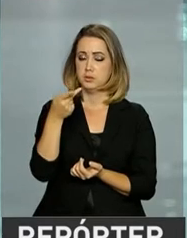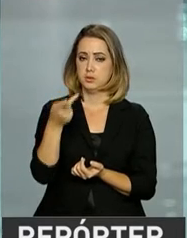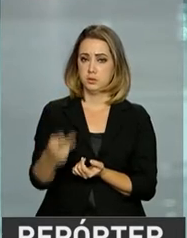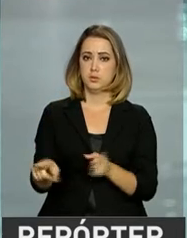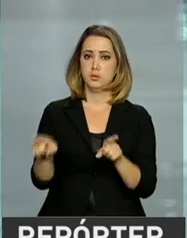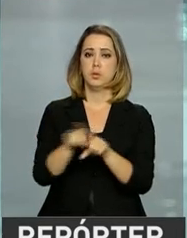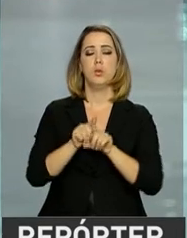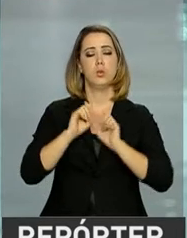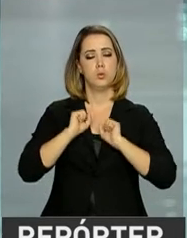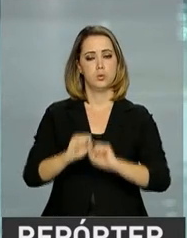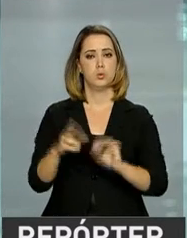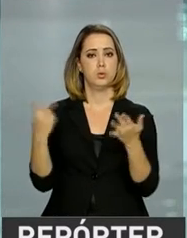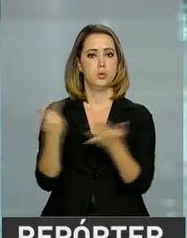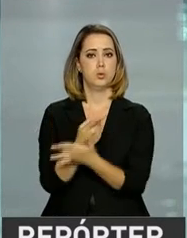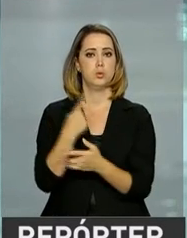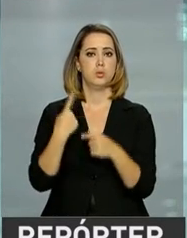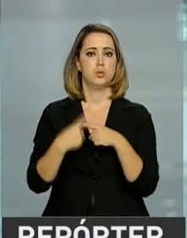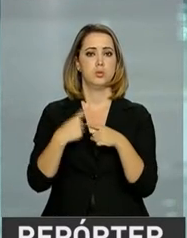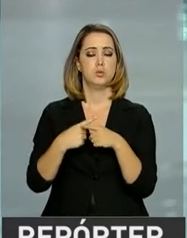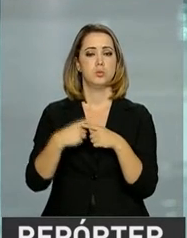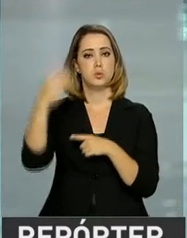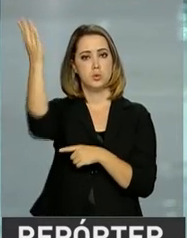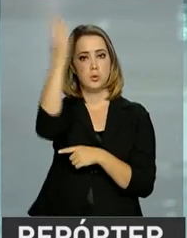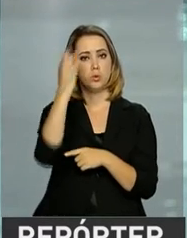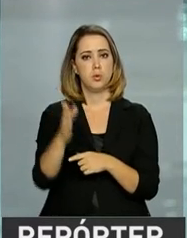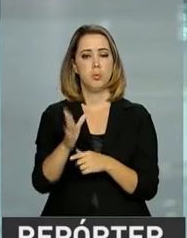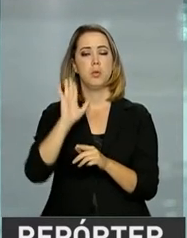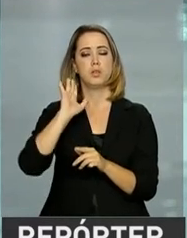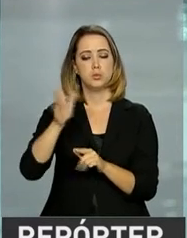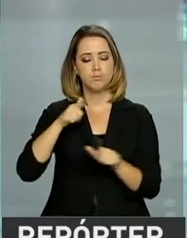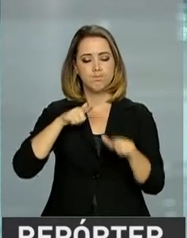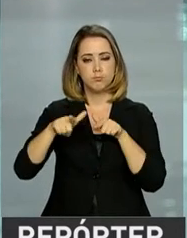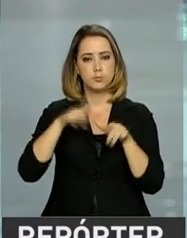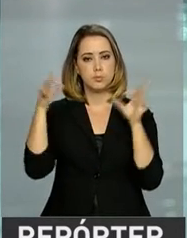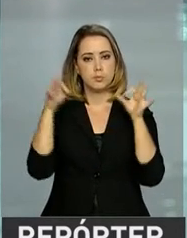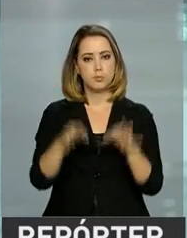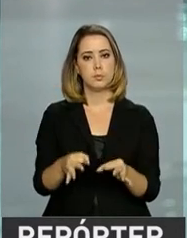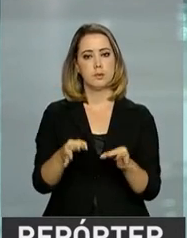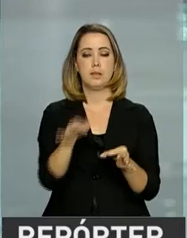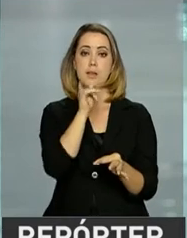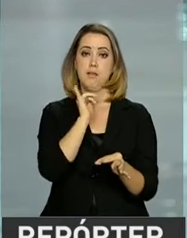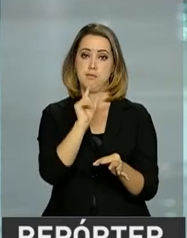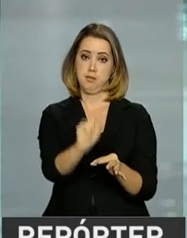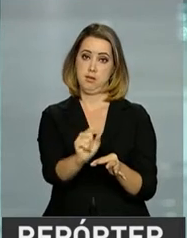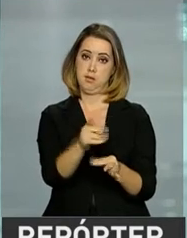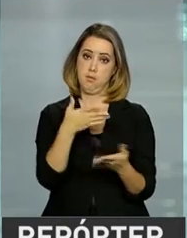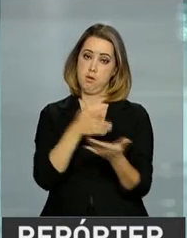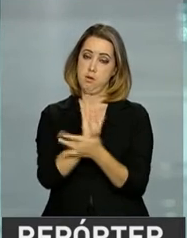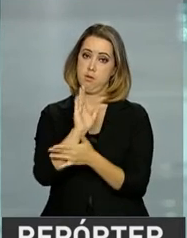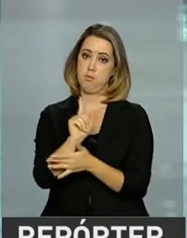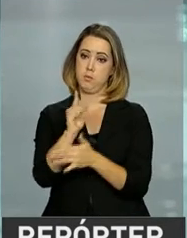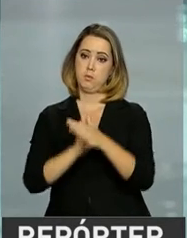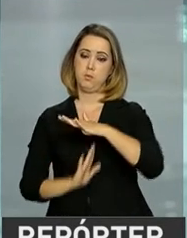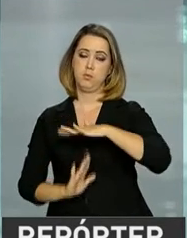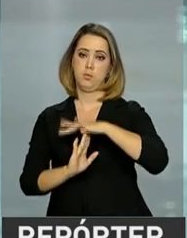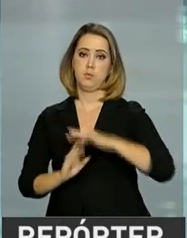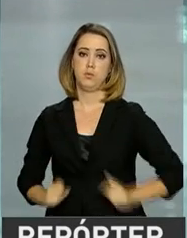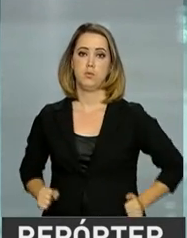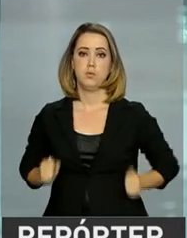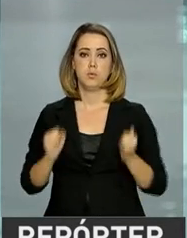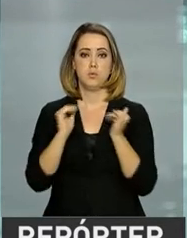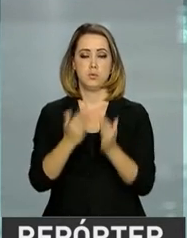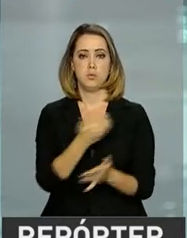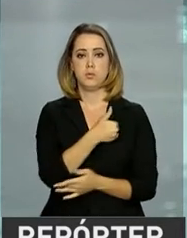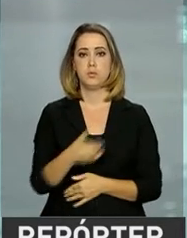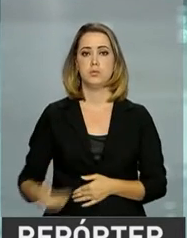possível atualmente porque o país fez o dever de casa como por exemplo a aprovação de um teto para o aumento dos gastos